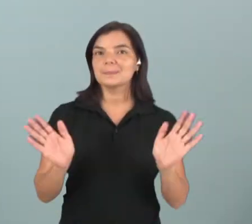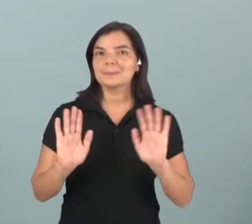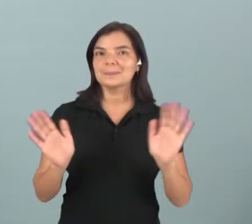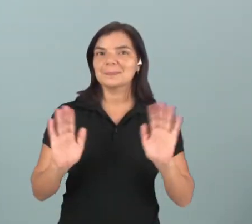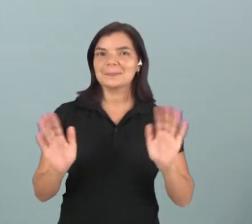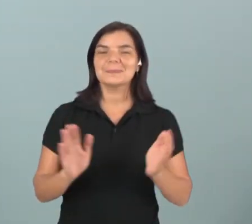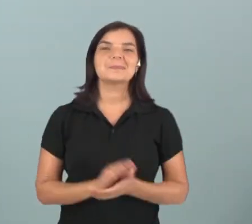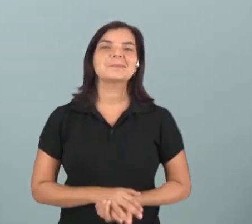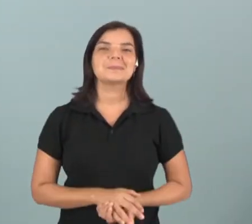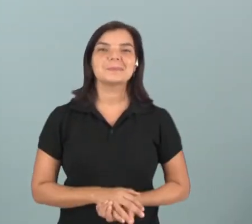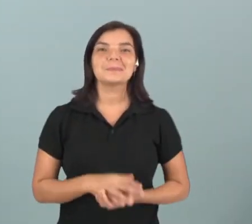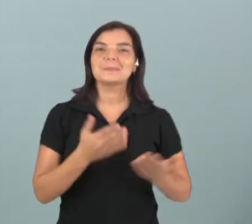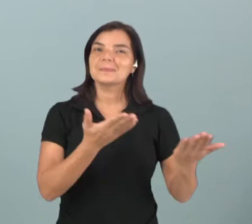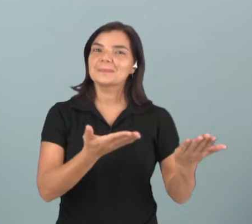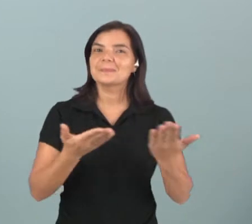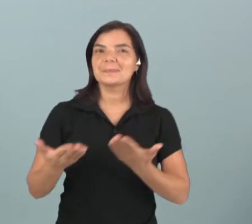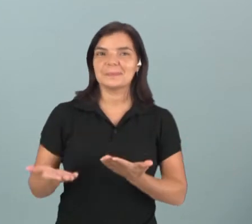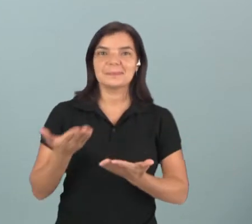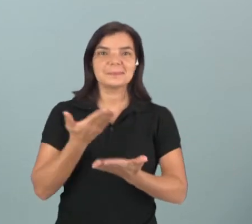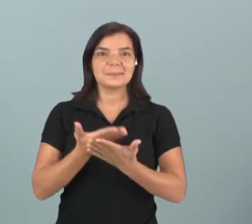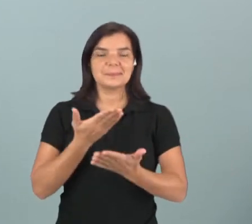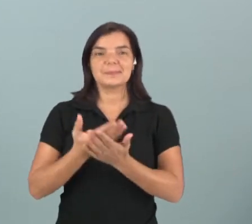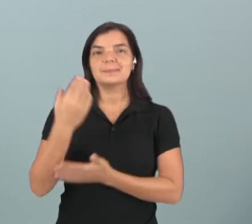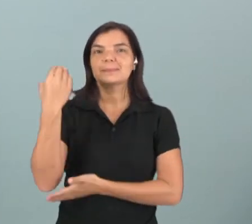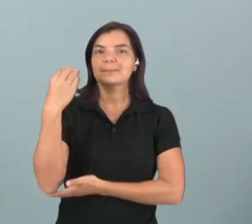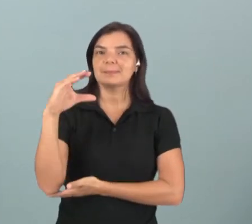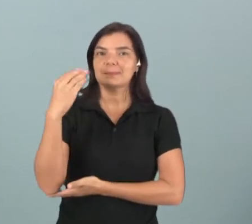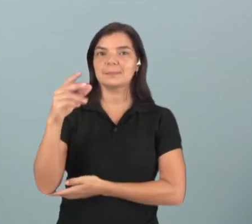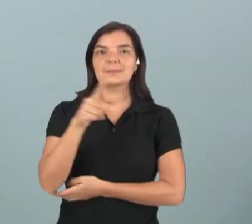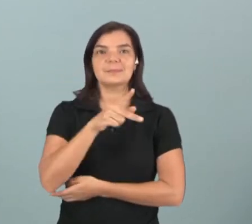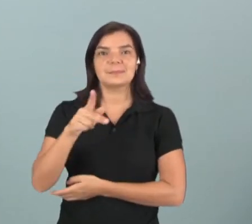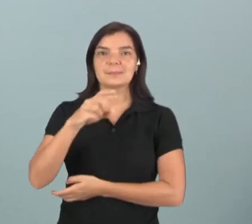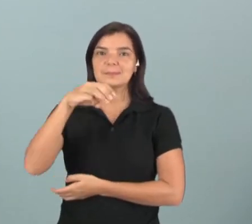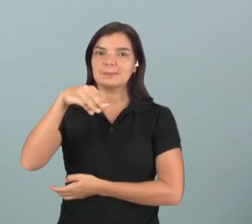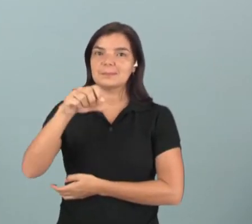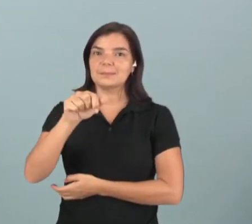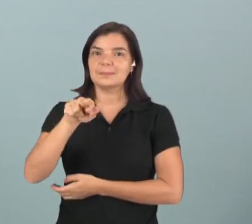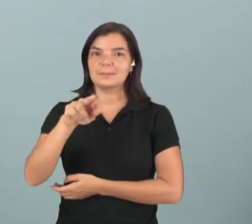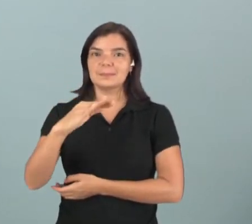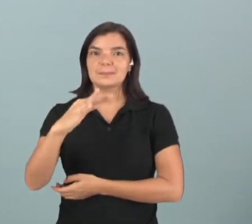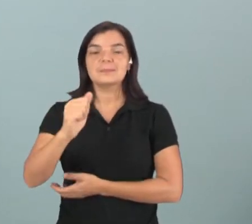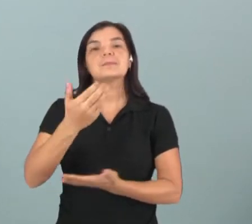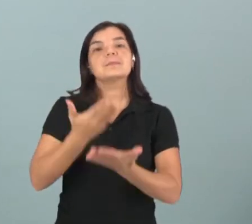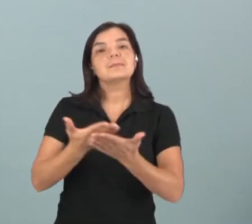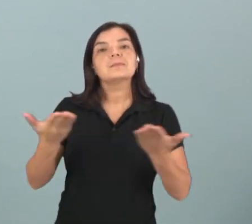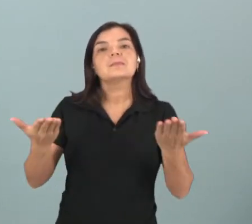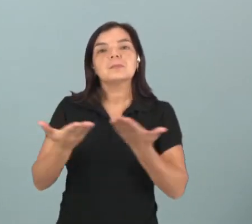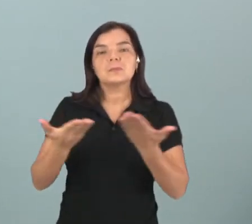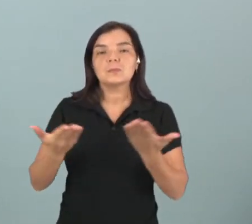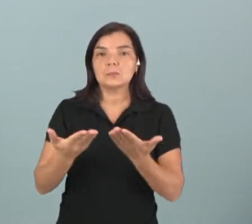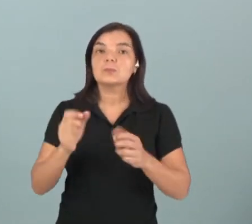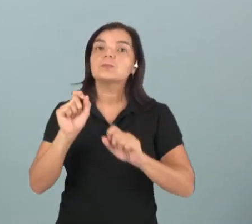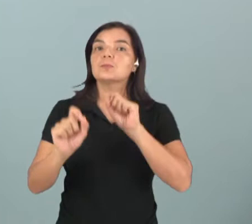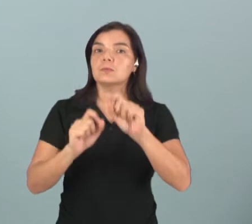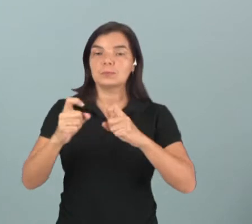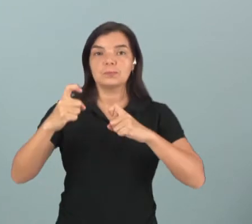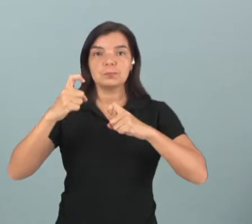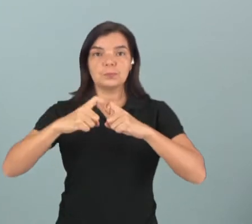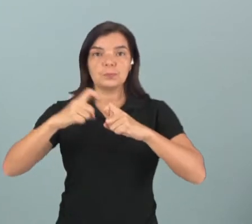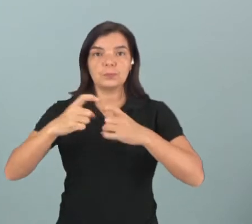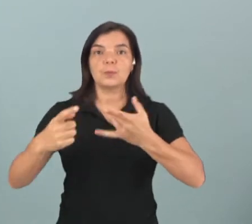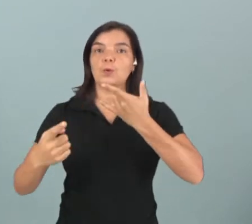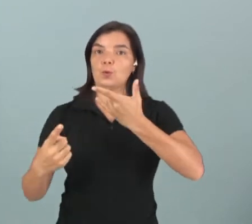Olá, pessoal! Sejam bem-vindos à aula de ciências. Eu sou a professora Márcia. Na aula de hoje, nós vamos trabalhar sobre o